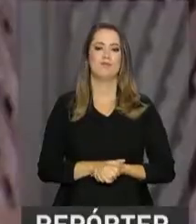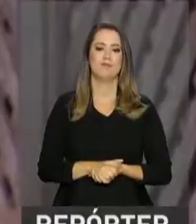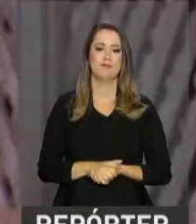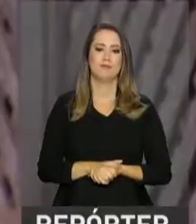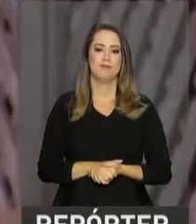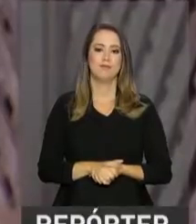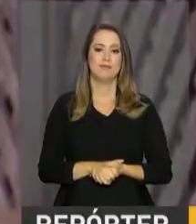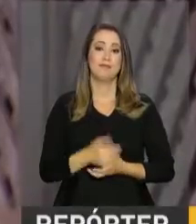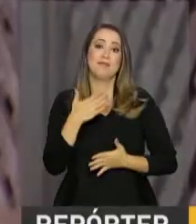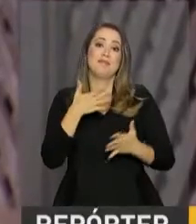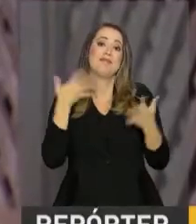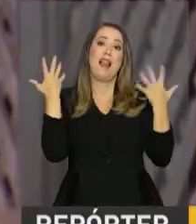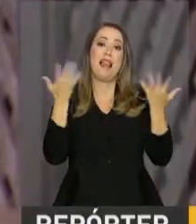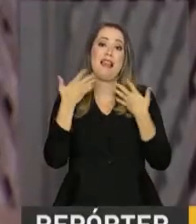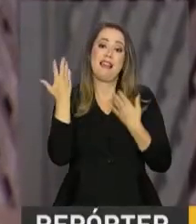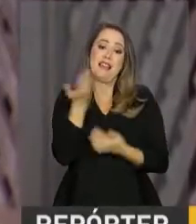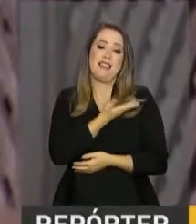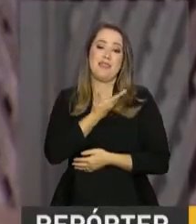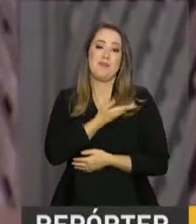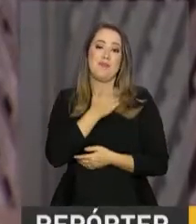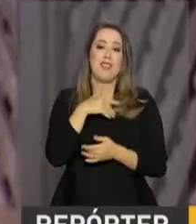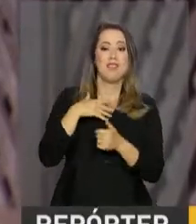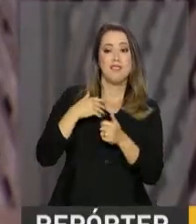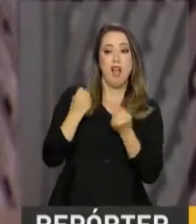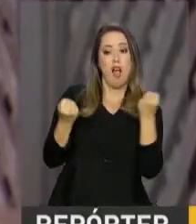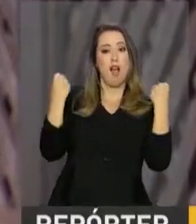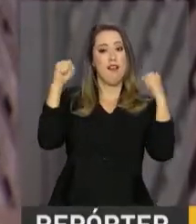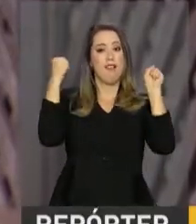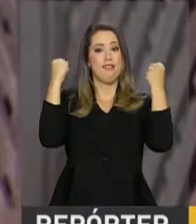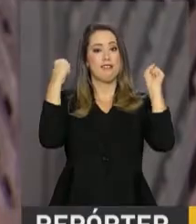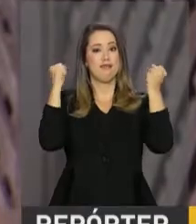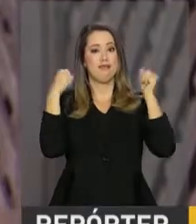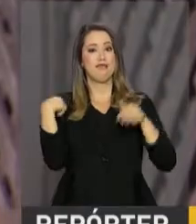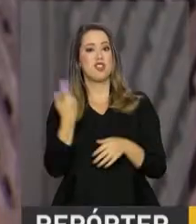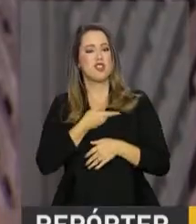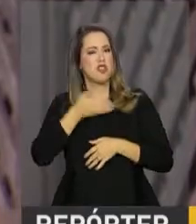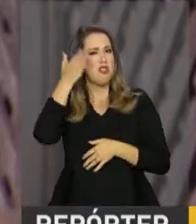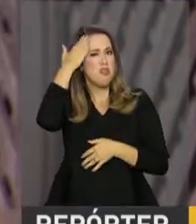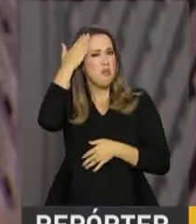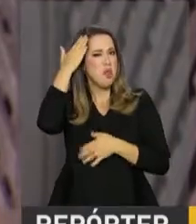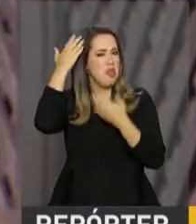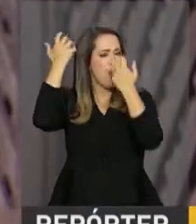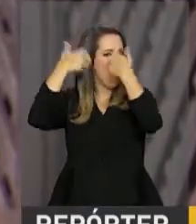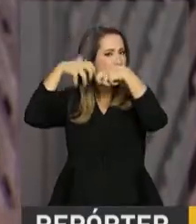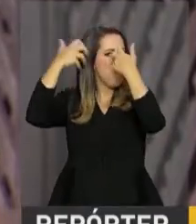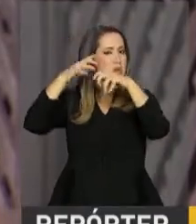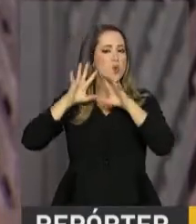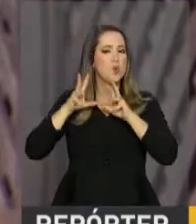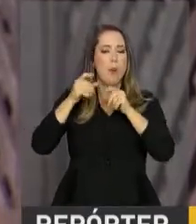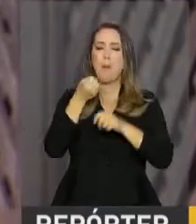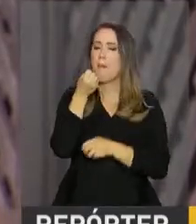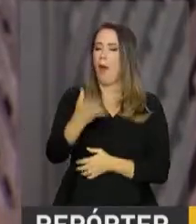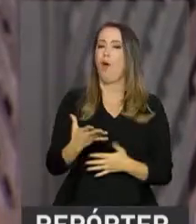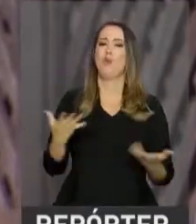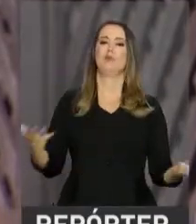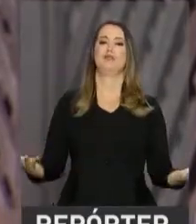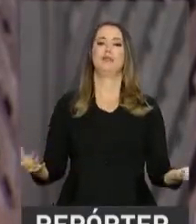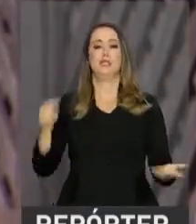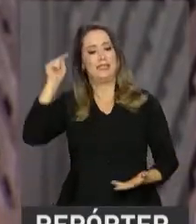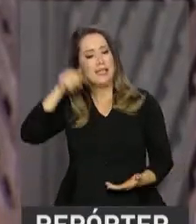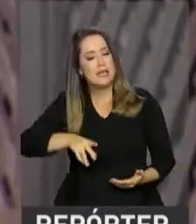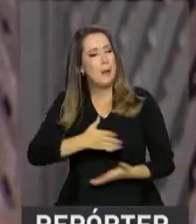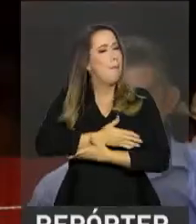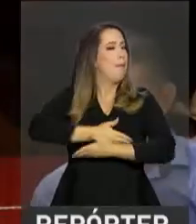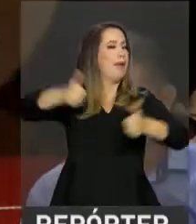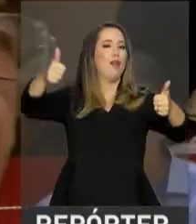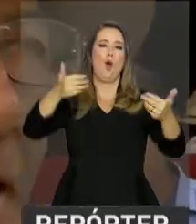Que alegria, amizade, o exercício que a gente faz, mental, é bom demais. Aqui é o que tem de